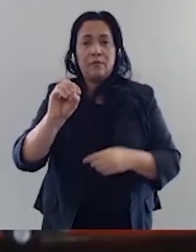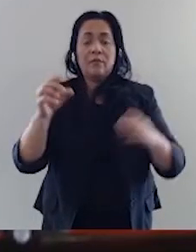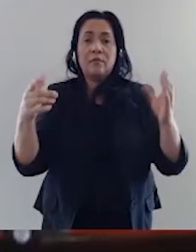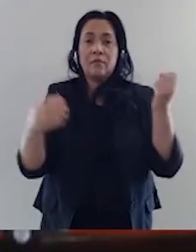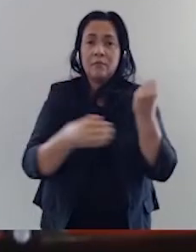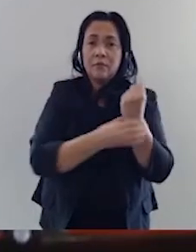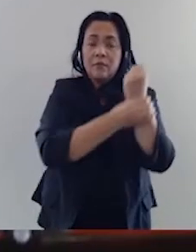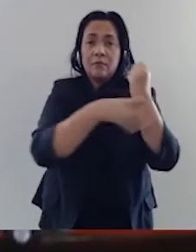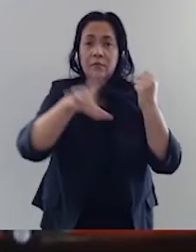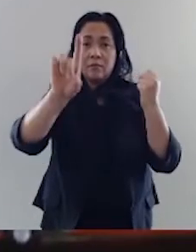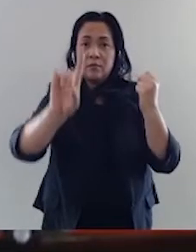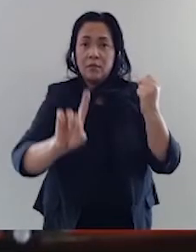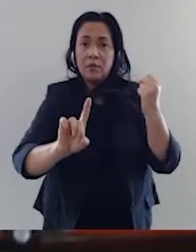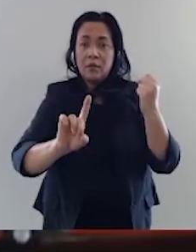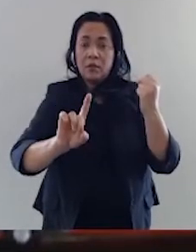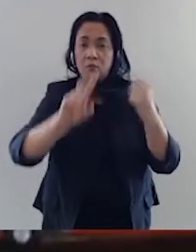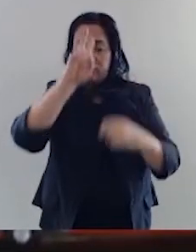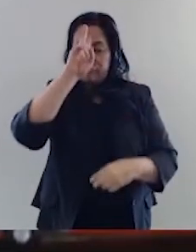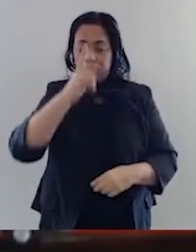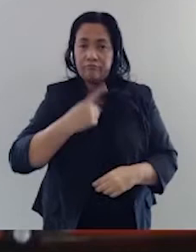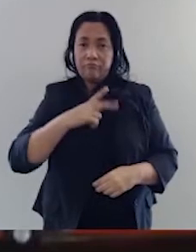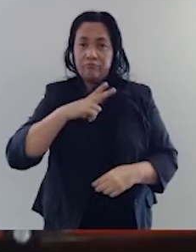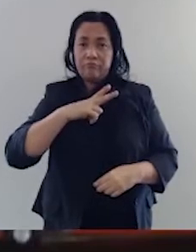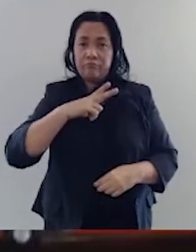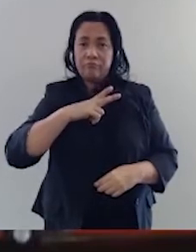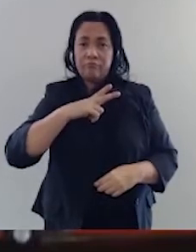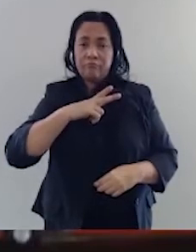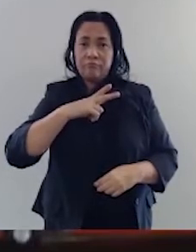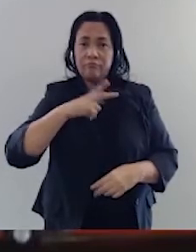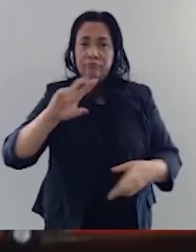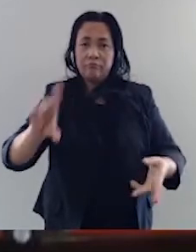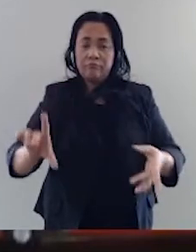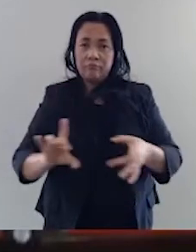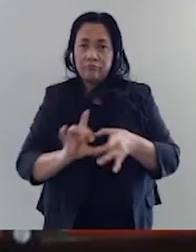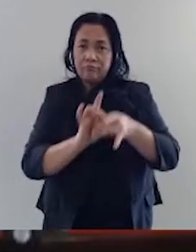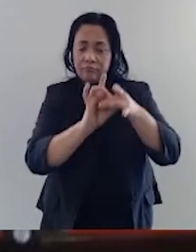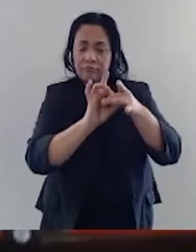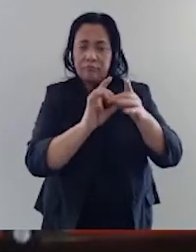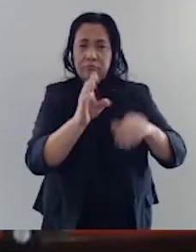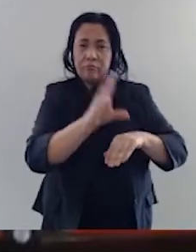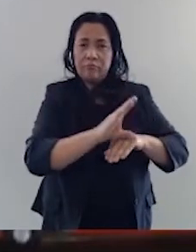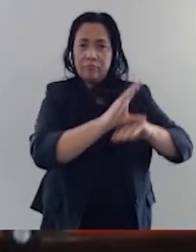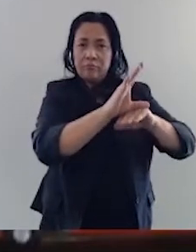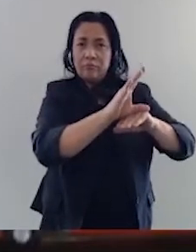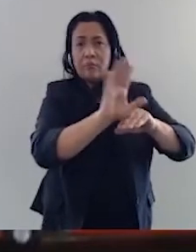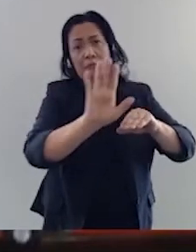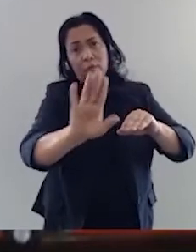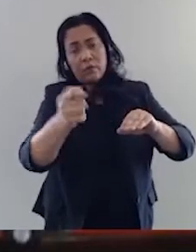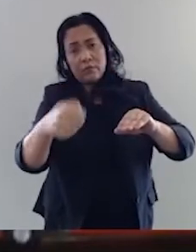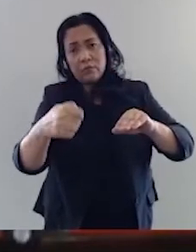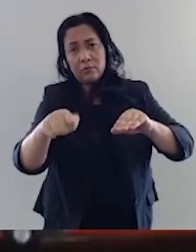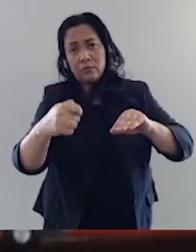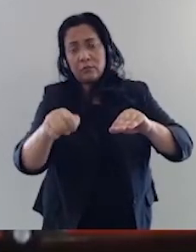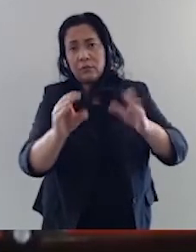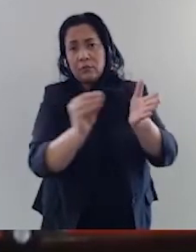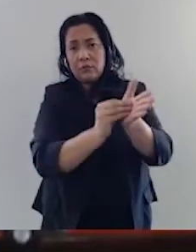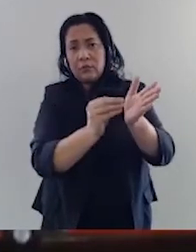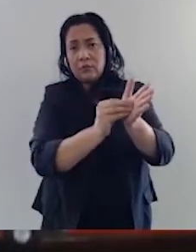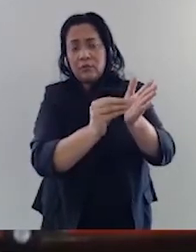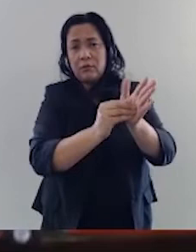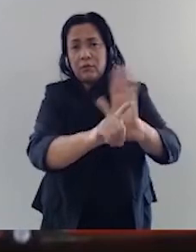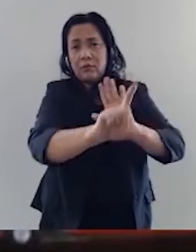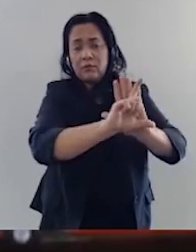direitos de natureza individual, de cunho constitucional, que dependesse de regulamentação faltante,